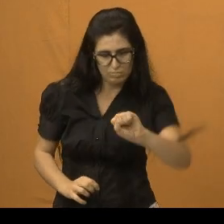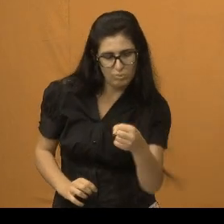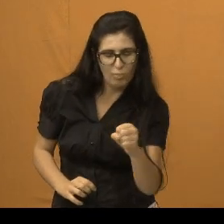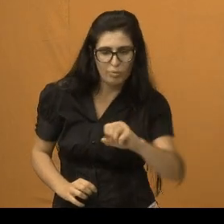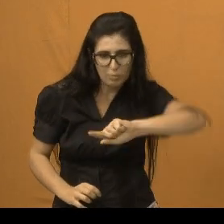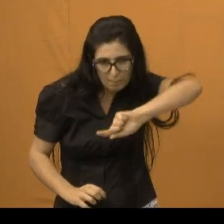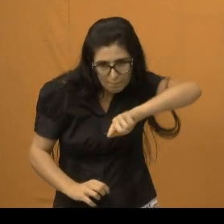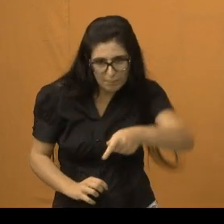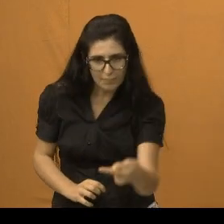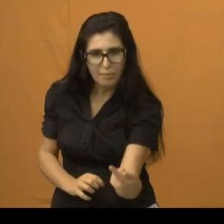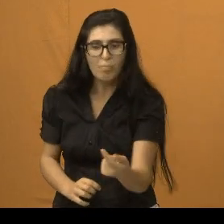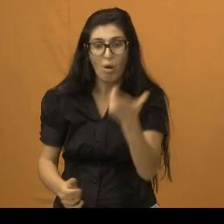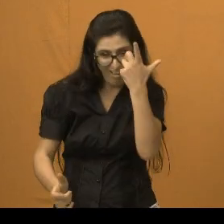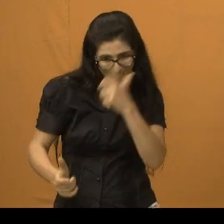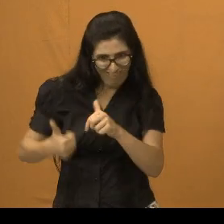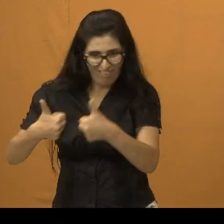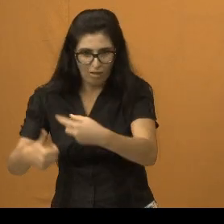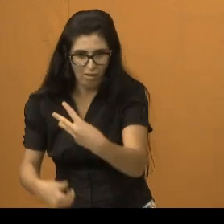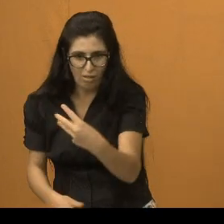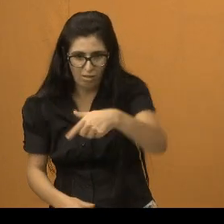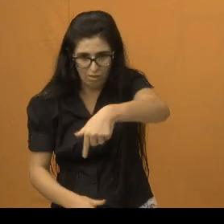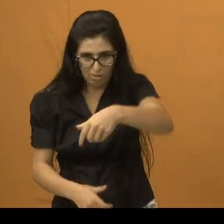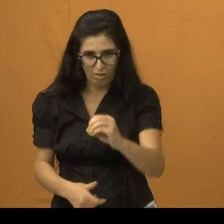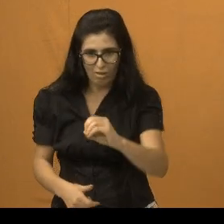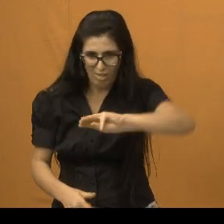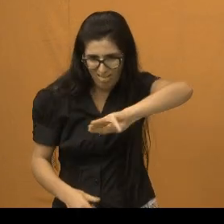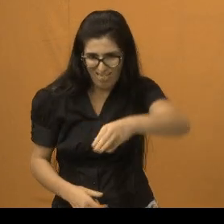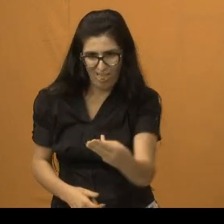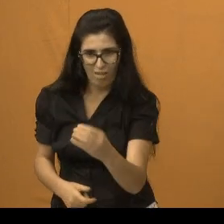434.078.000 e realizado